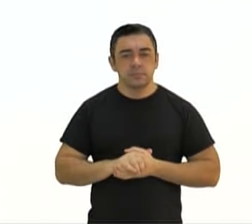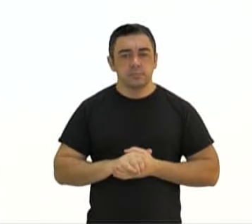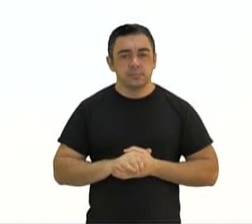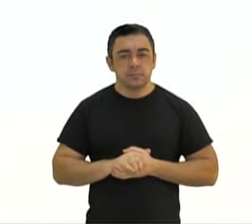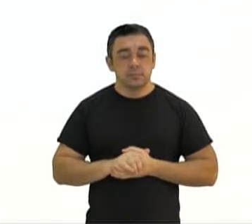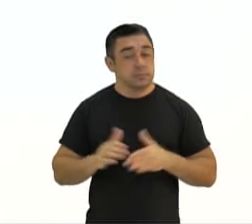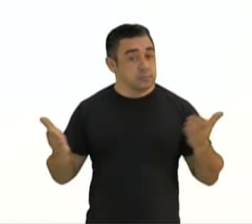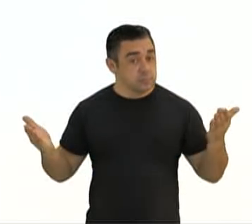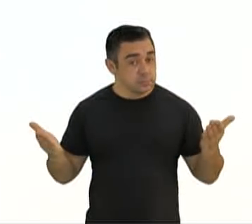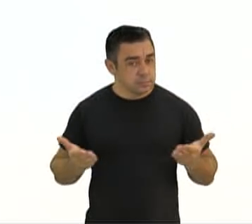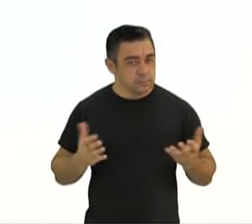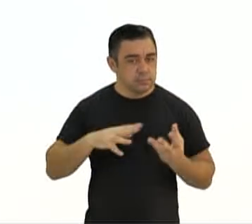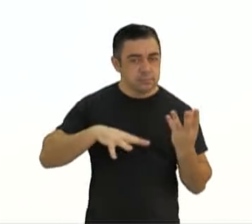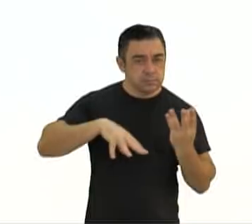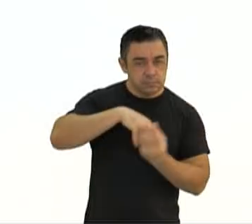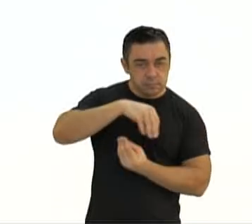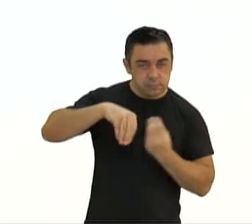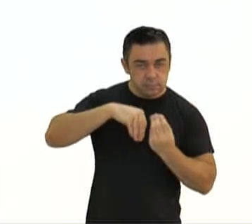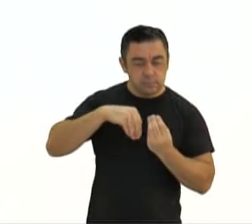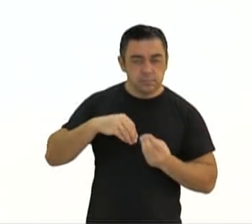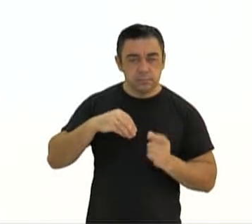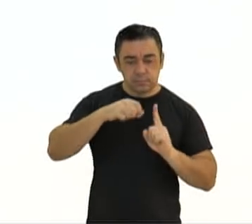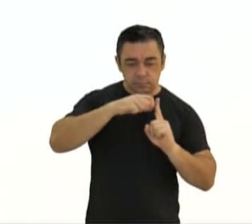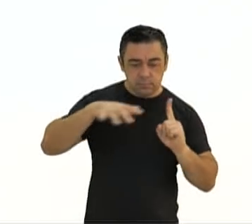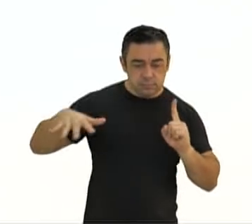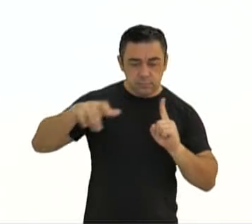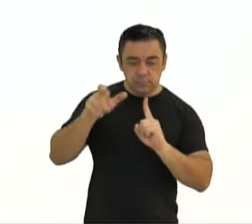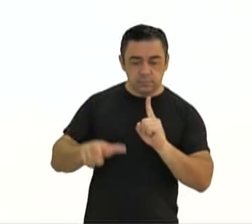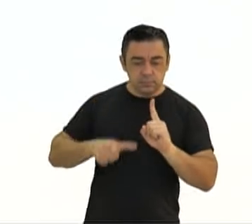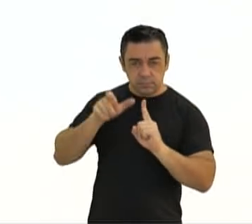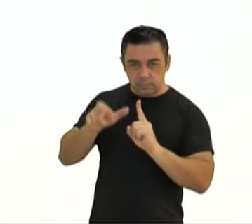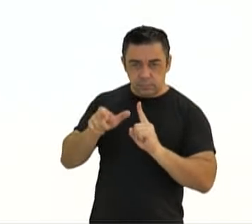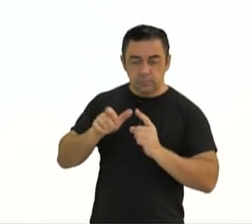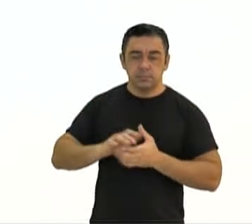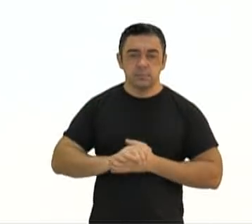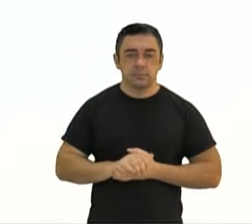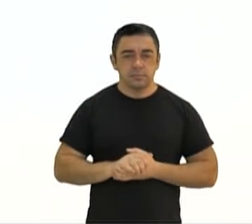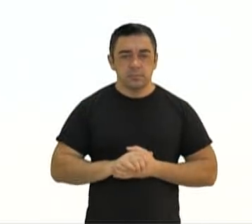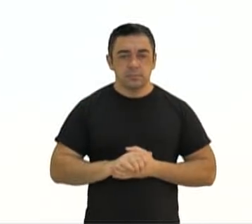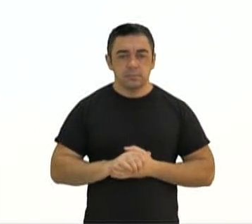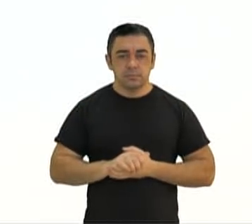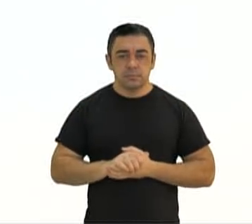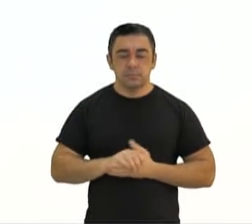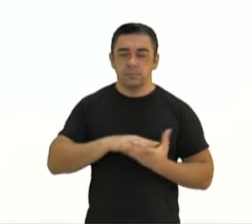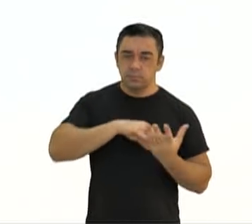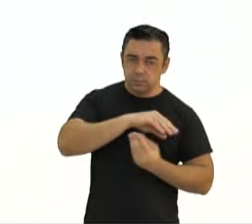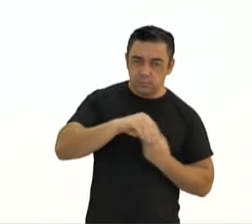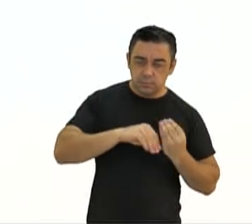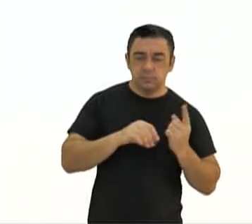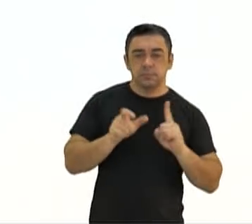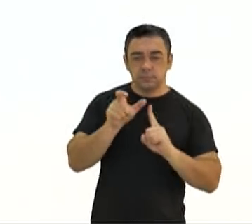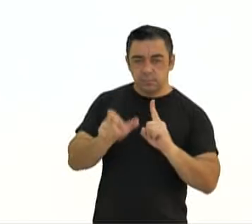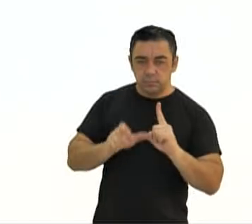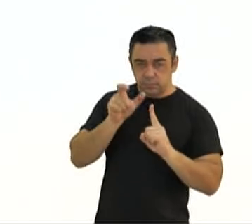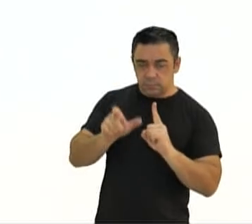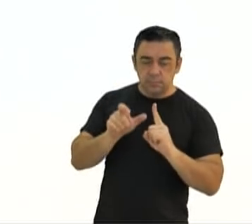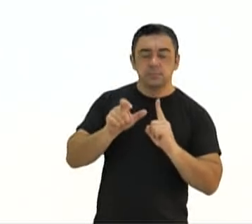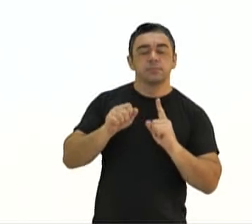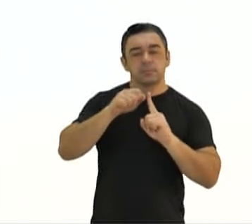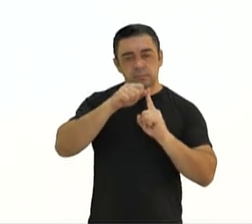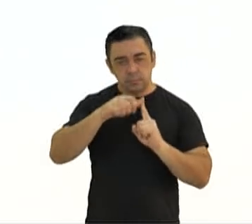Agora vamos à definição de linguagem mista ou híbrida. Mistura o verbal e